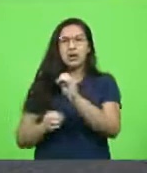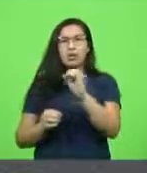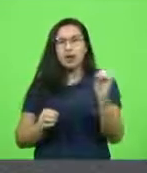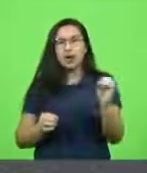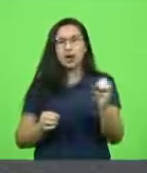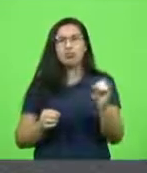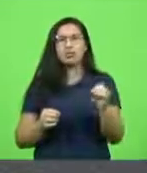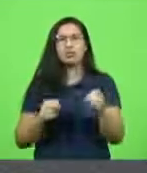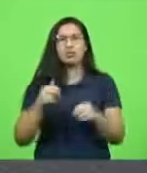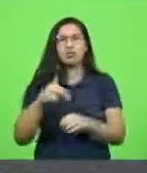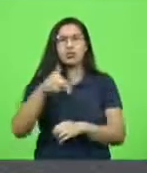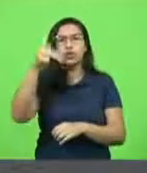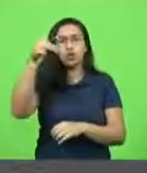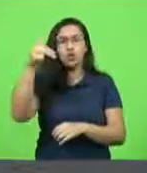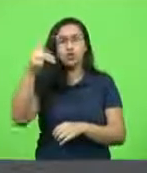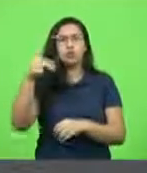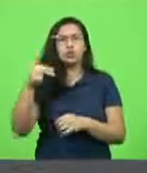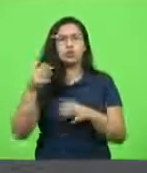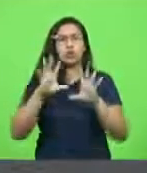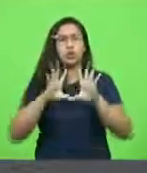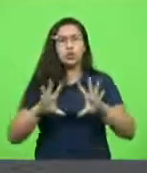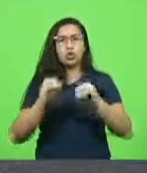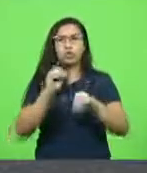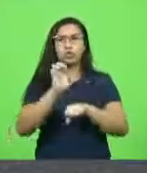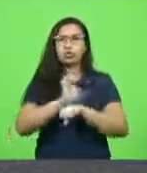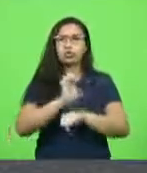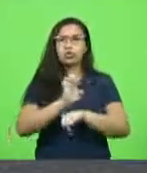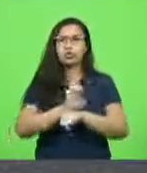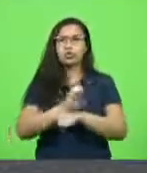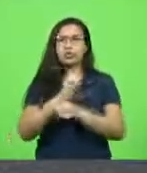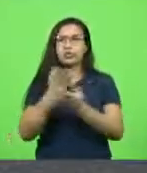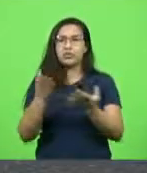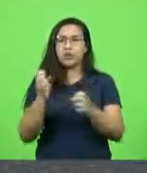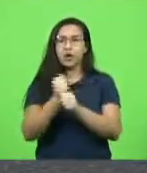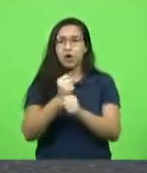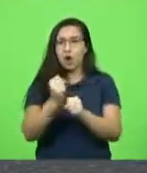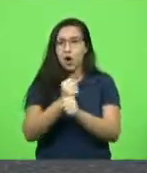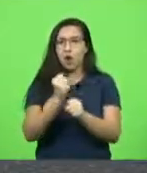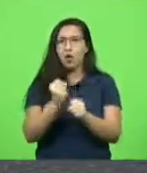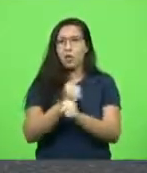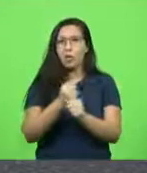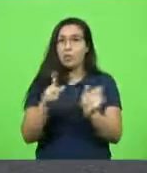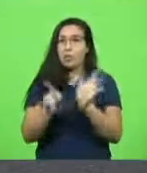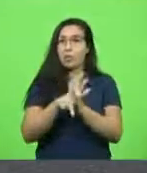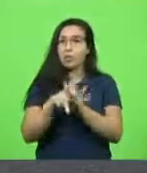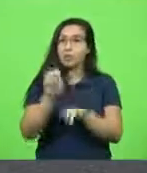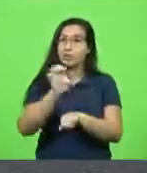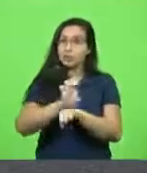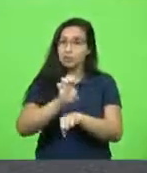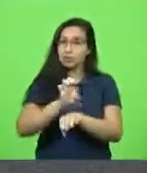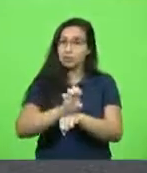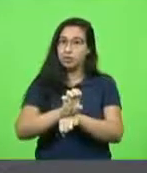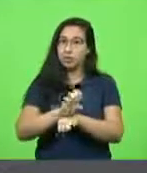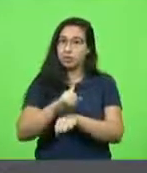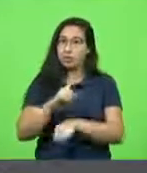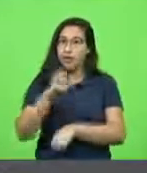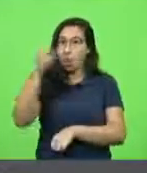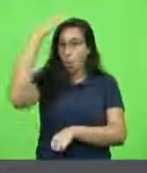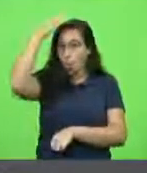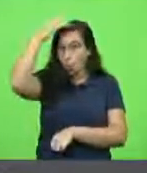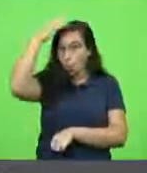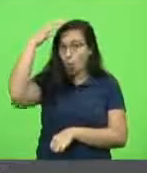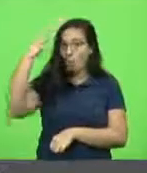o estado todo aonde tem obras do Governo do Estado e vamos dizer não é culpa desse governo